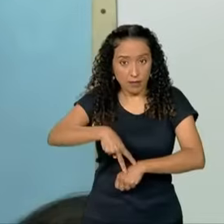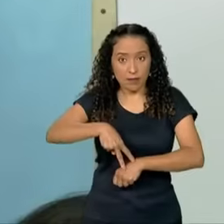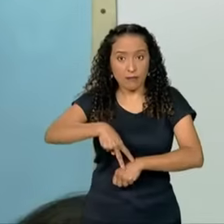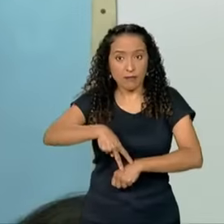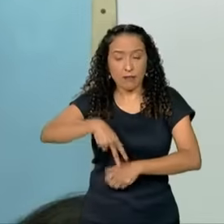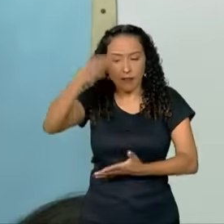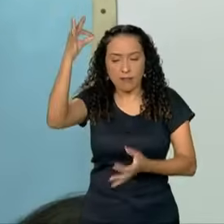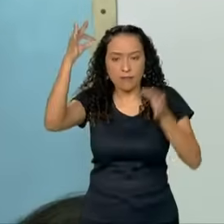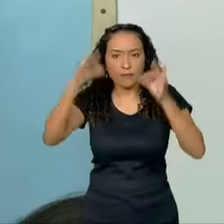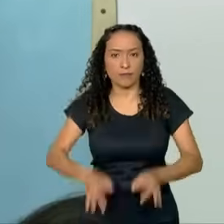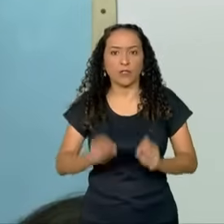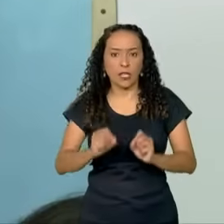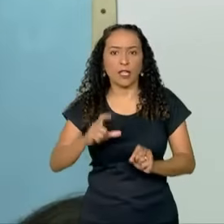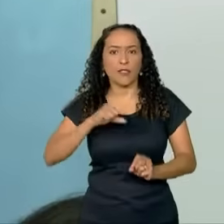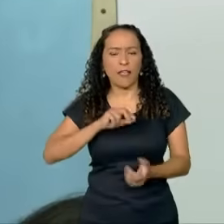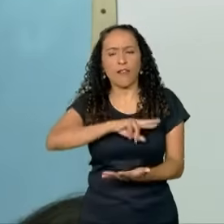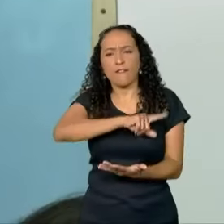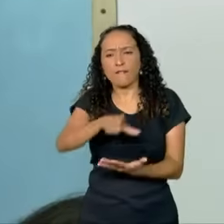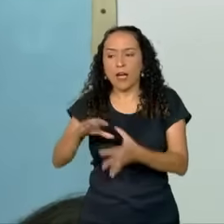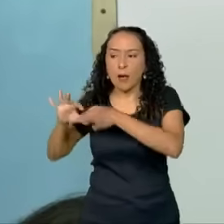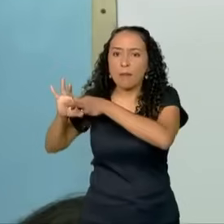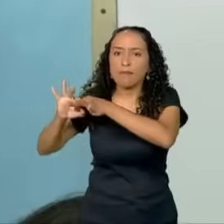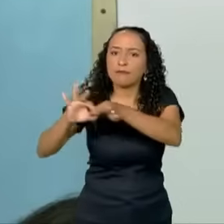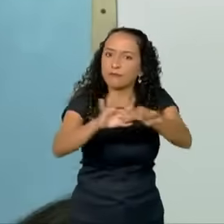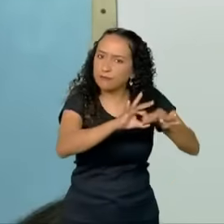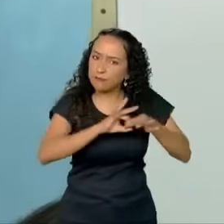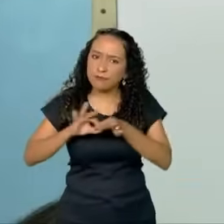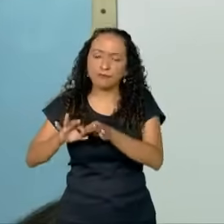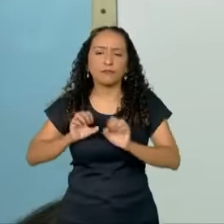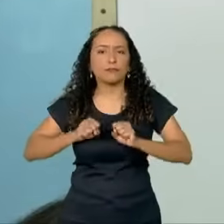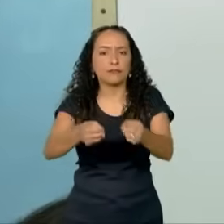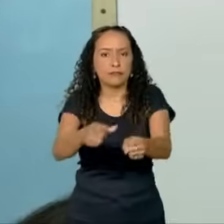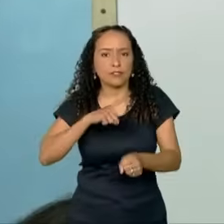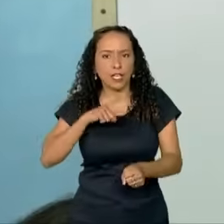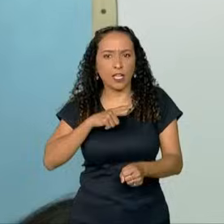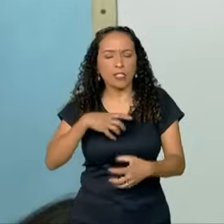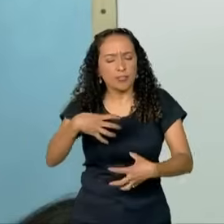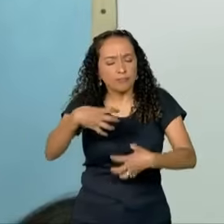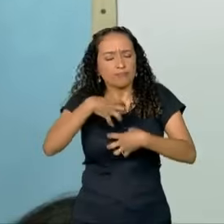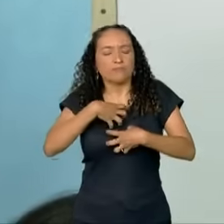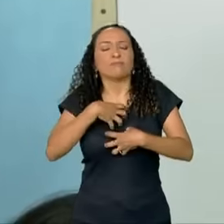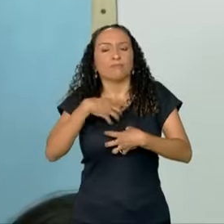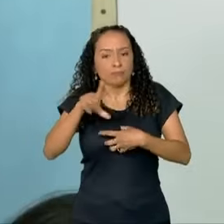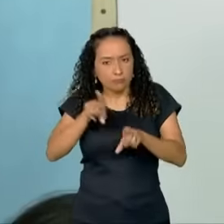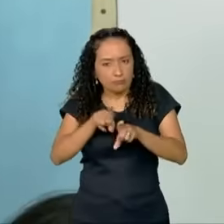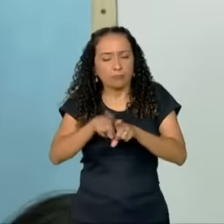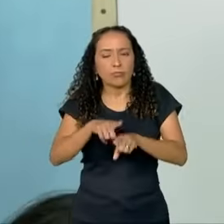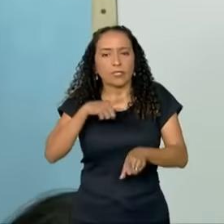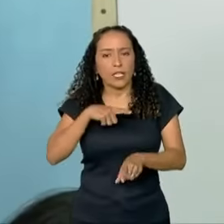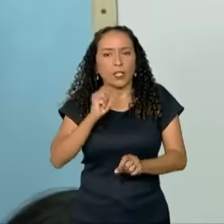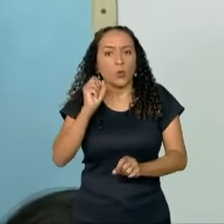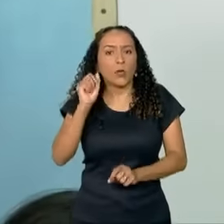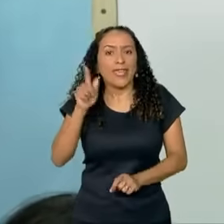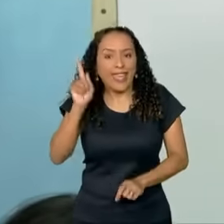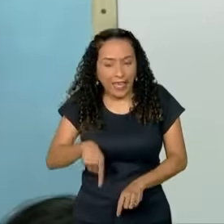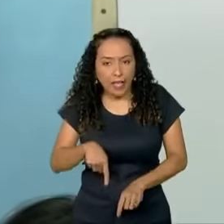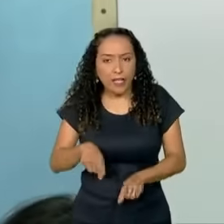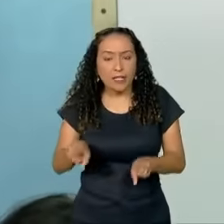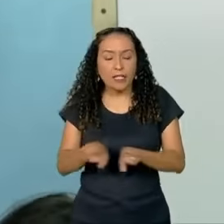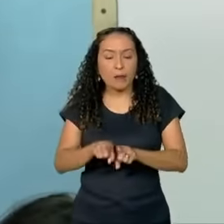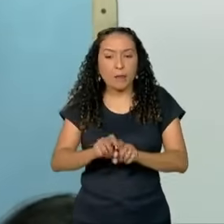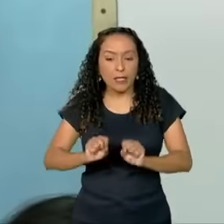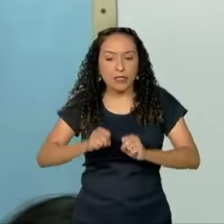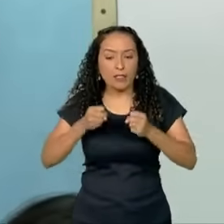que tem muita sinergia entre as forças, tem o sentimento do que é e deve ser a defesa